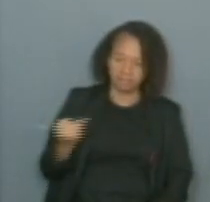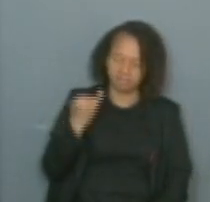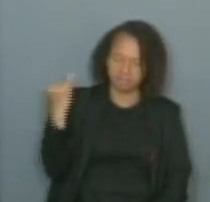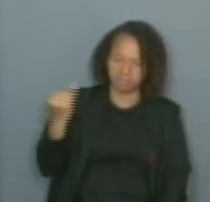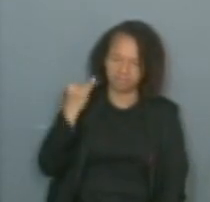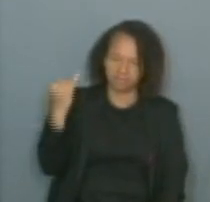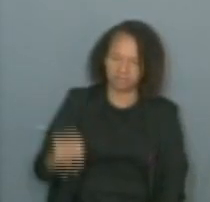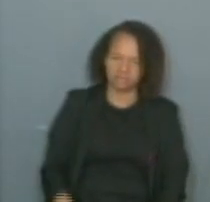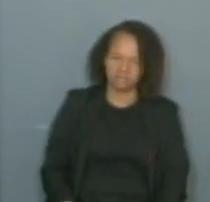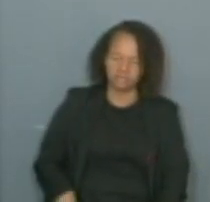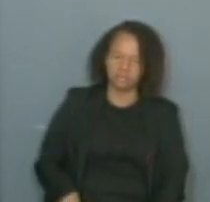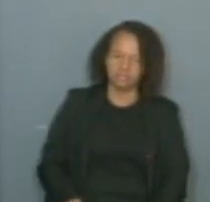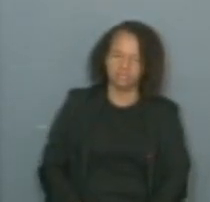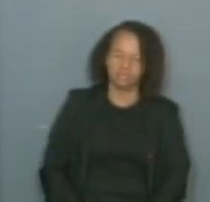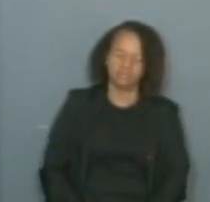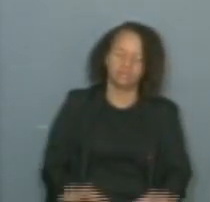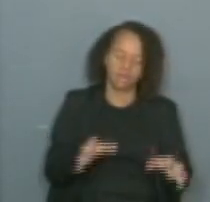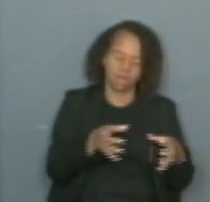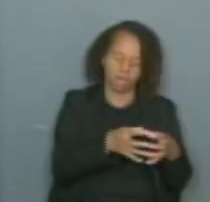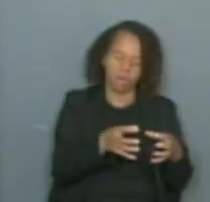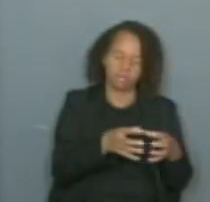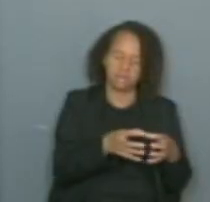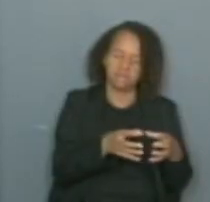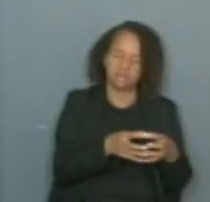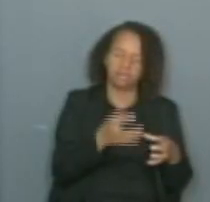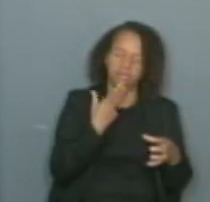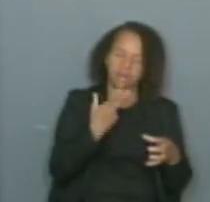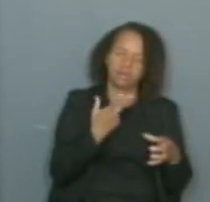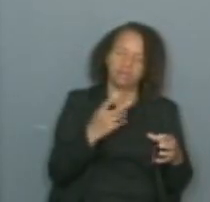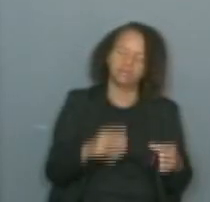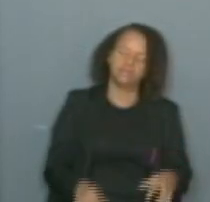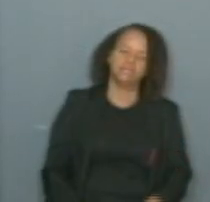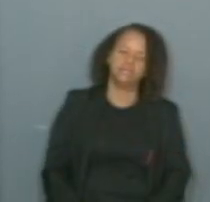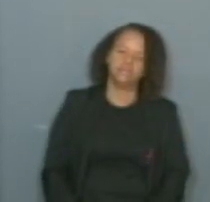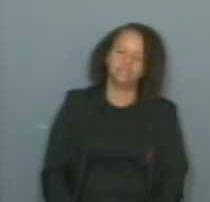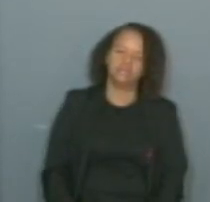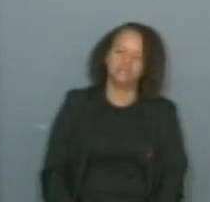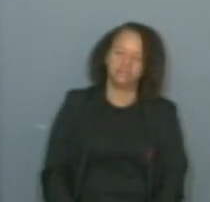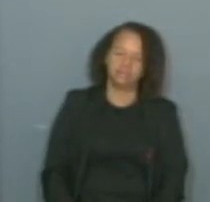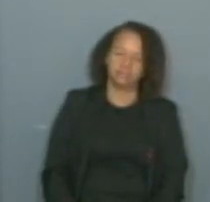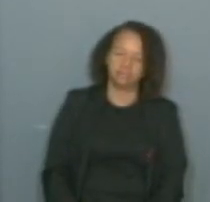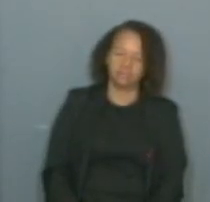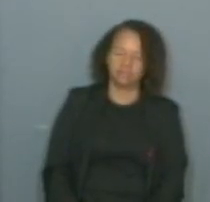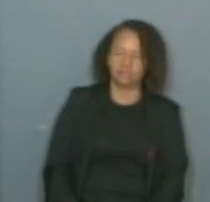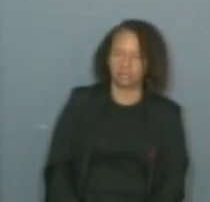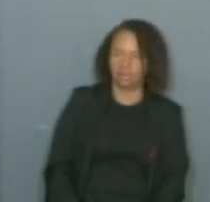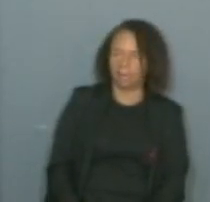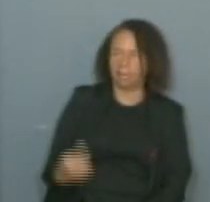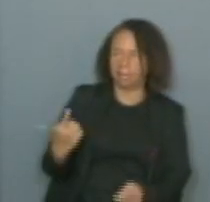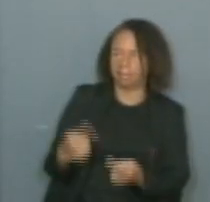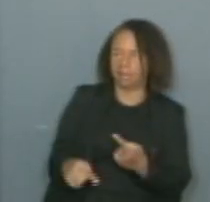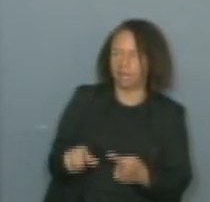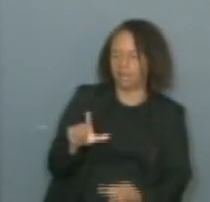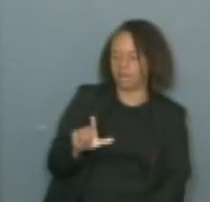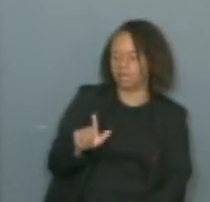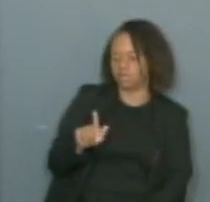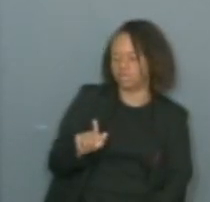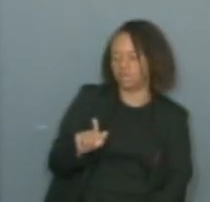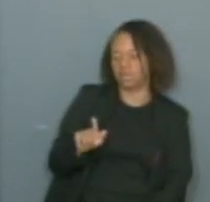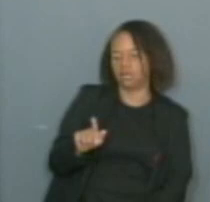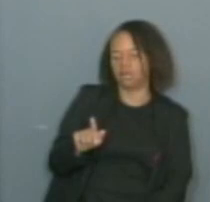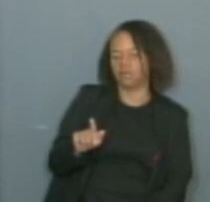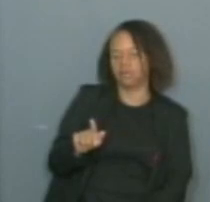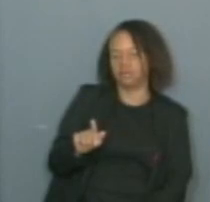Aí diz a comissão ou as comissões dessa casa, tem violação da LGPD, não